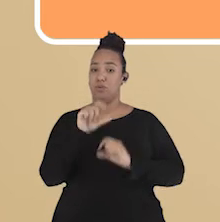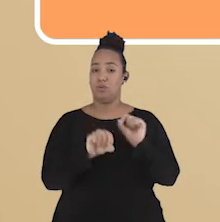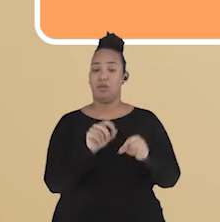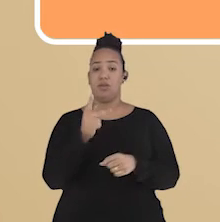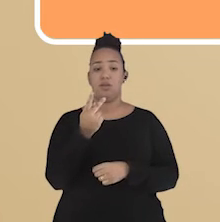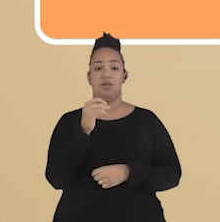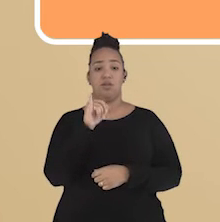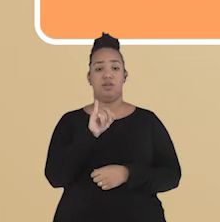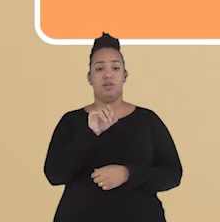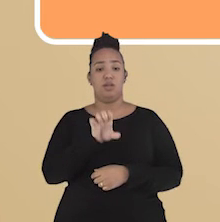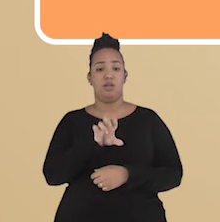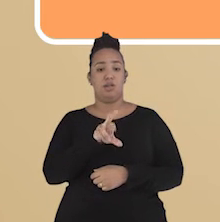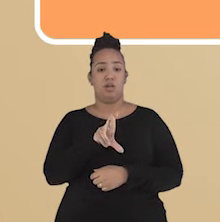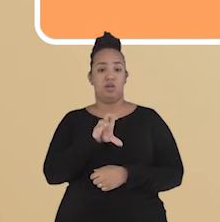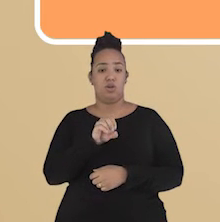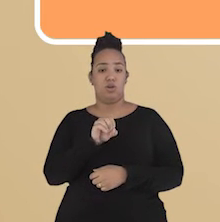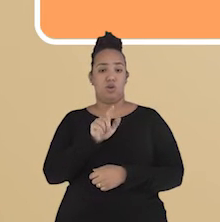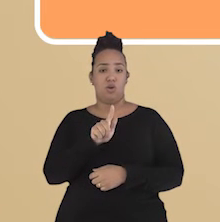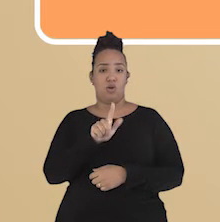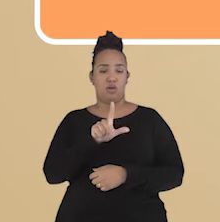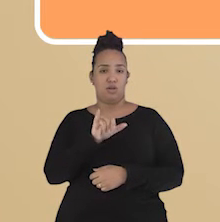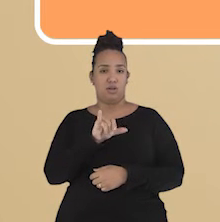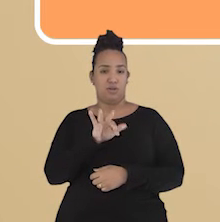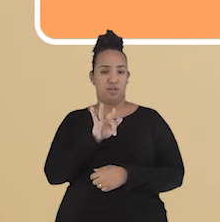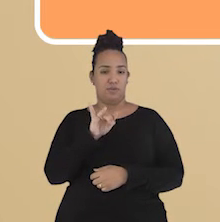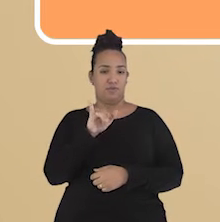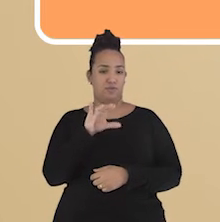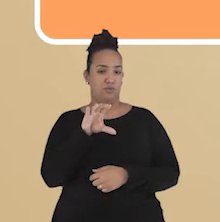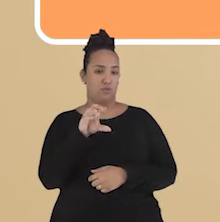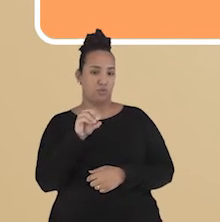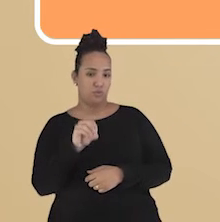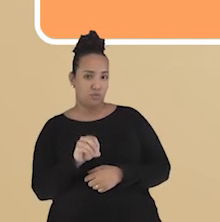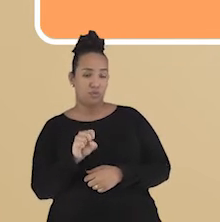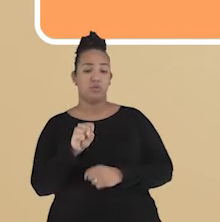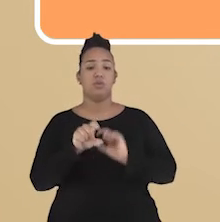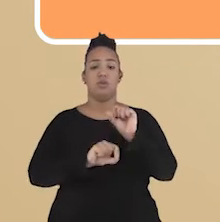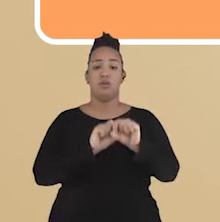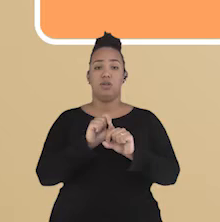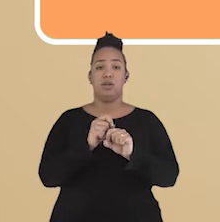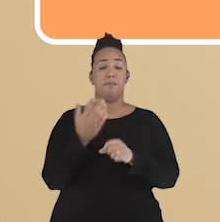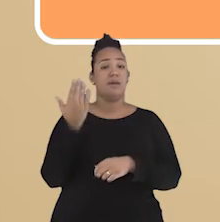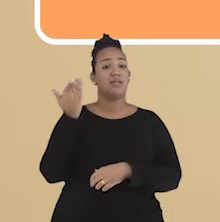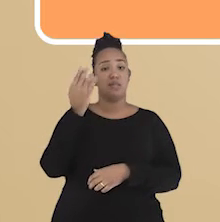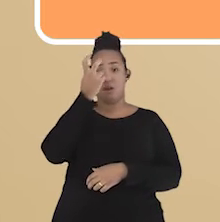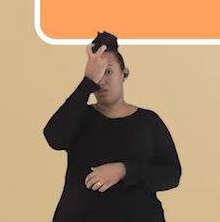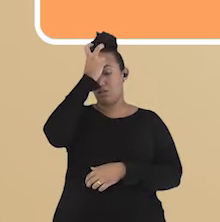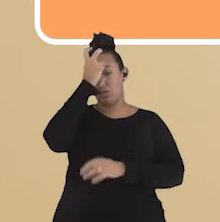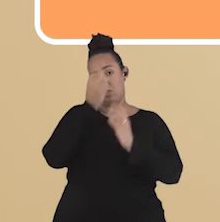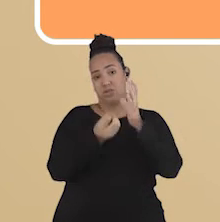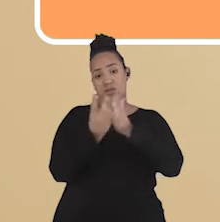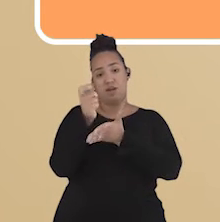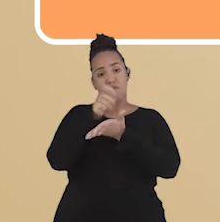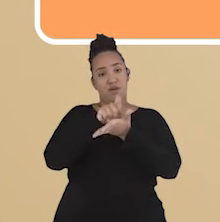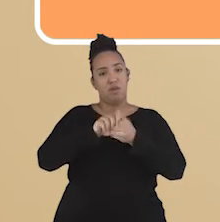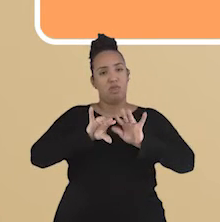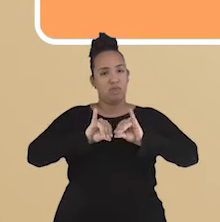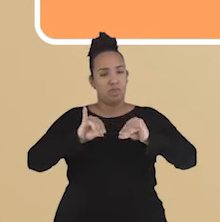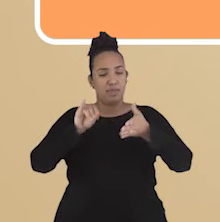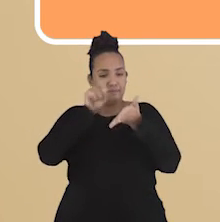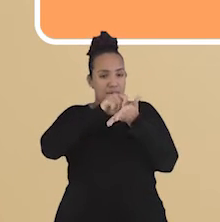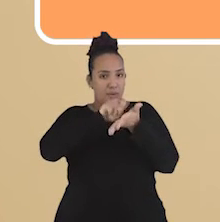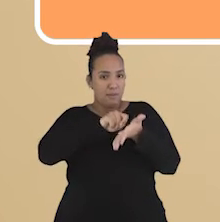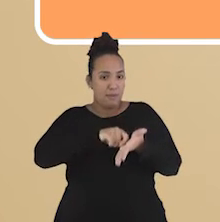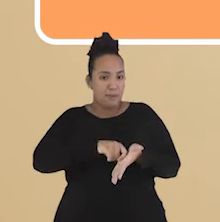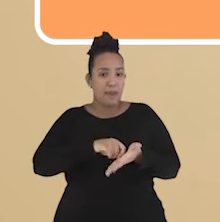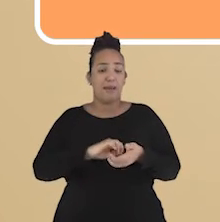hieróglifos, que eram desenhos egípcios, inicialmente encontrados em paredes, em pedaços de argilas, lá no Egito, no continente